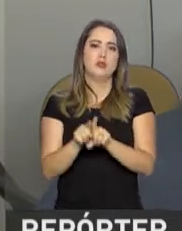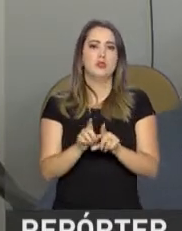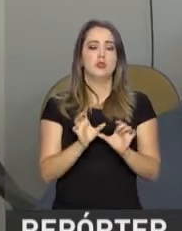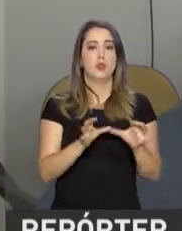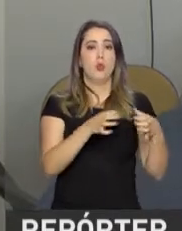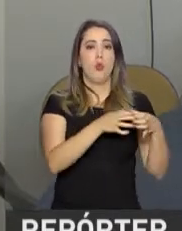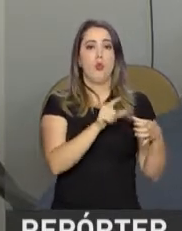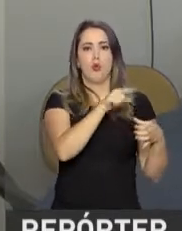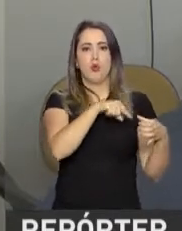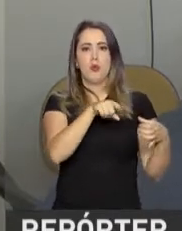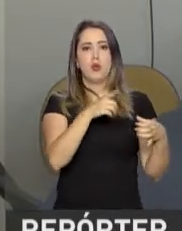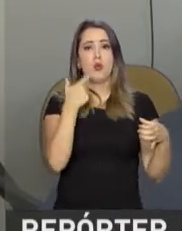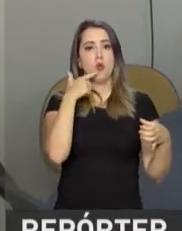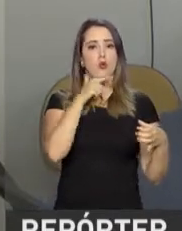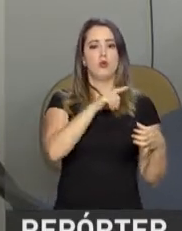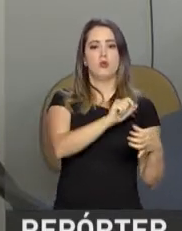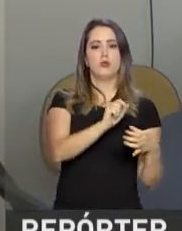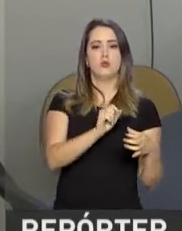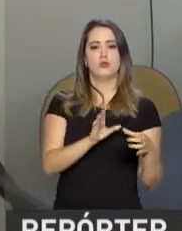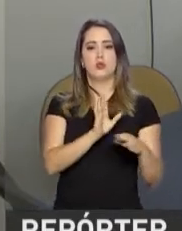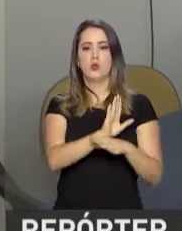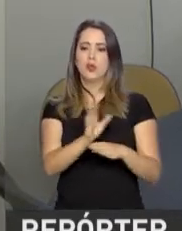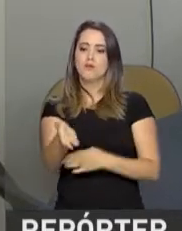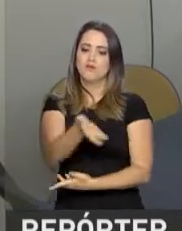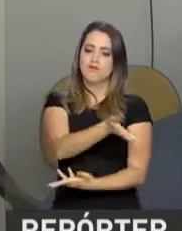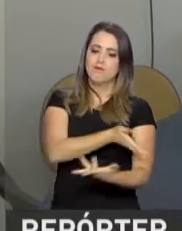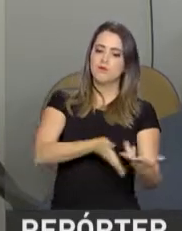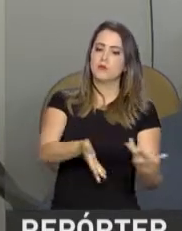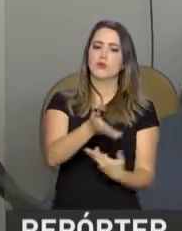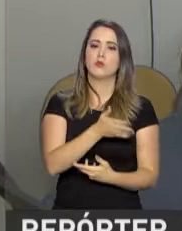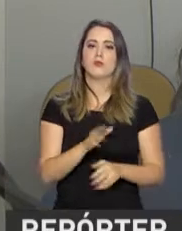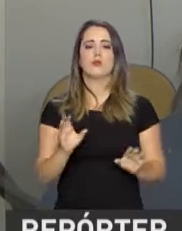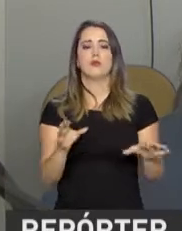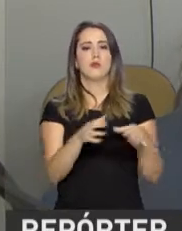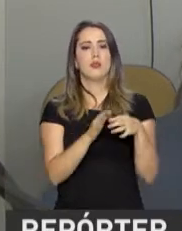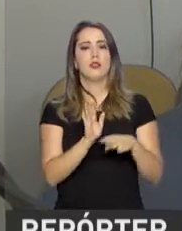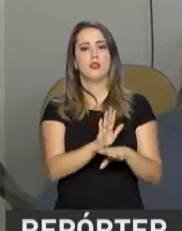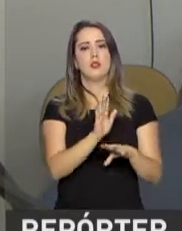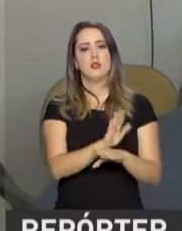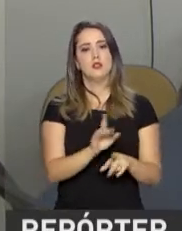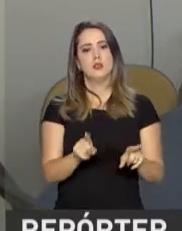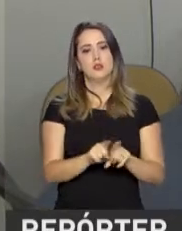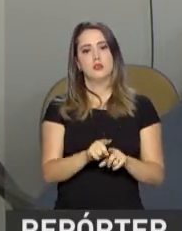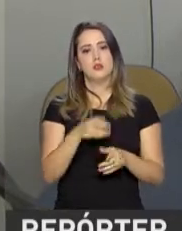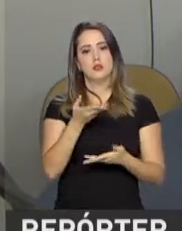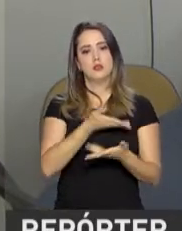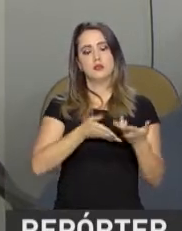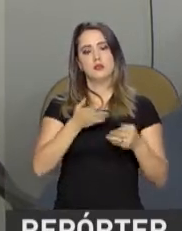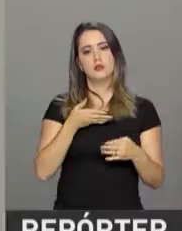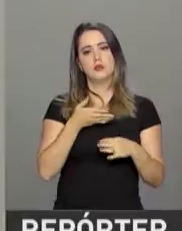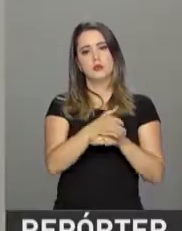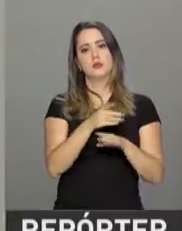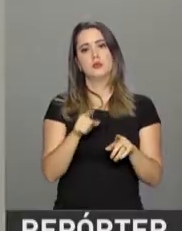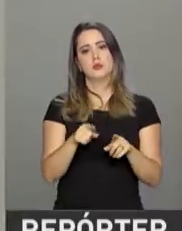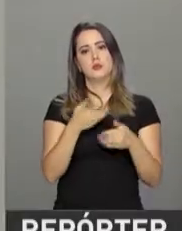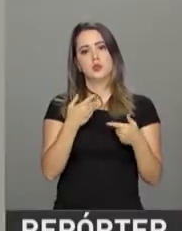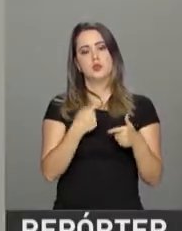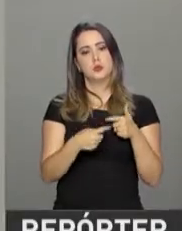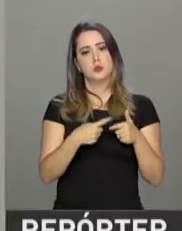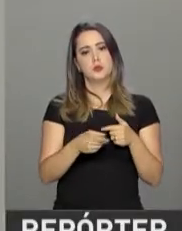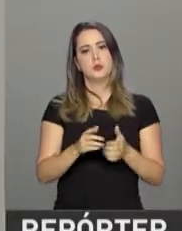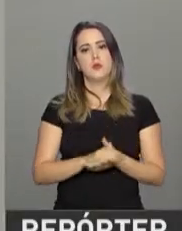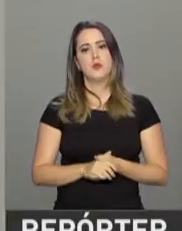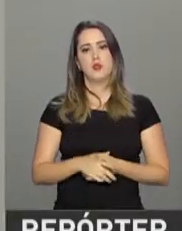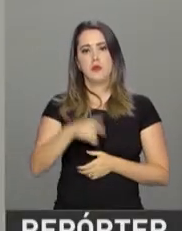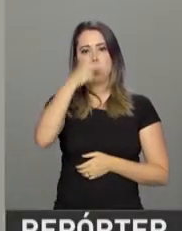maioria consegue com a ajuda do outro de um grupo de apoio que que o ajude a passar por isso pessoa primeiro